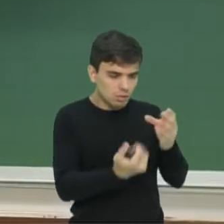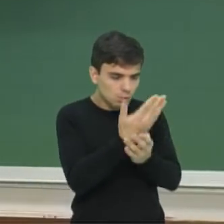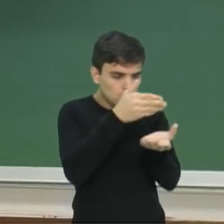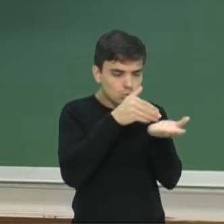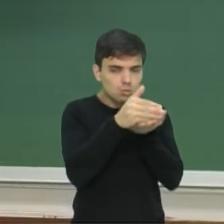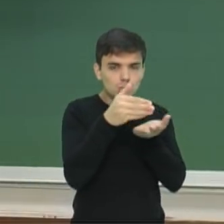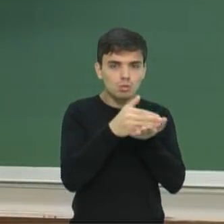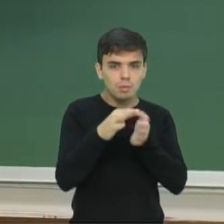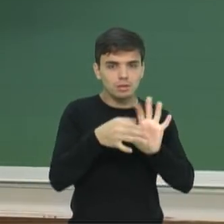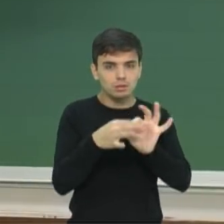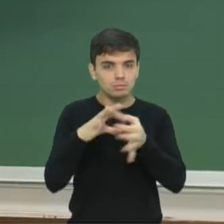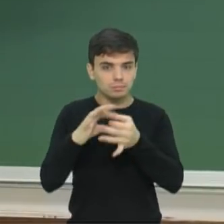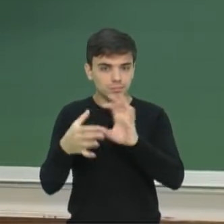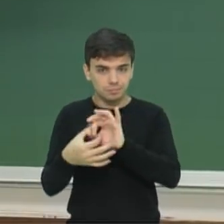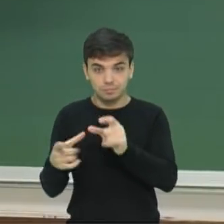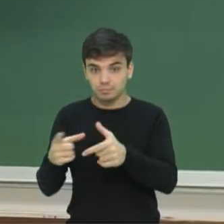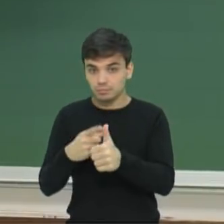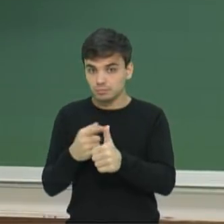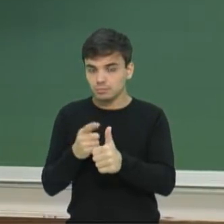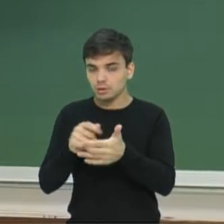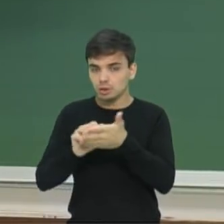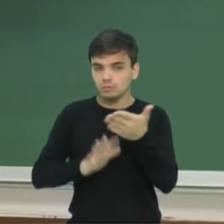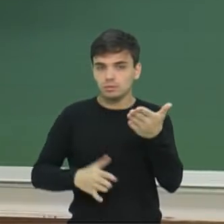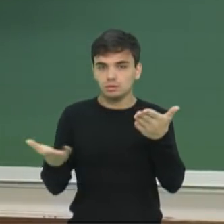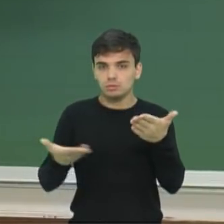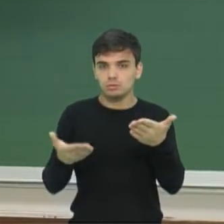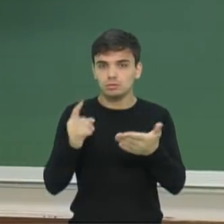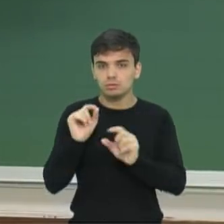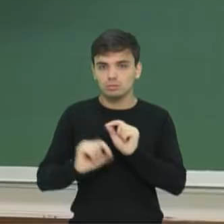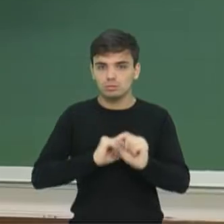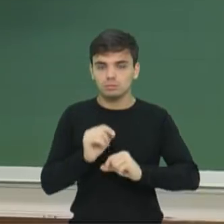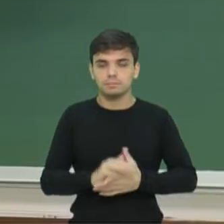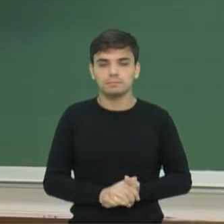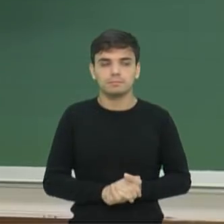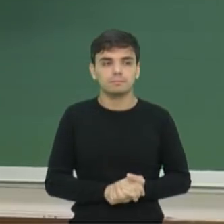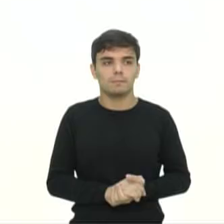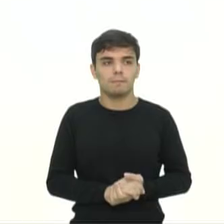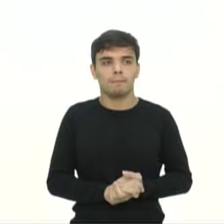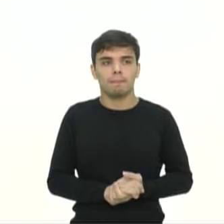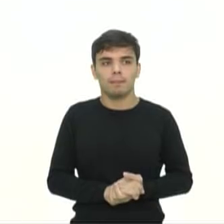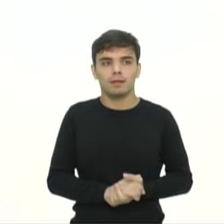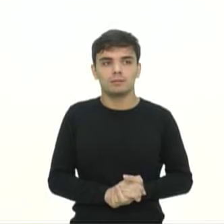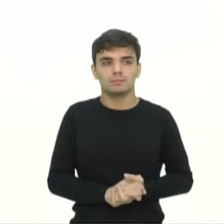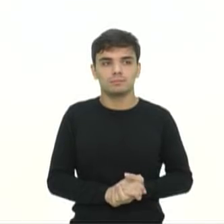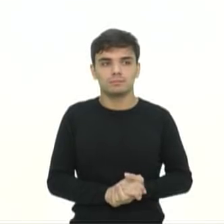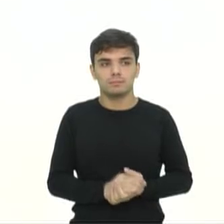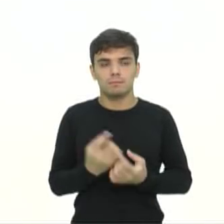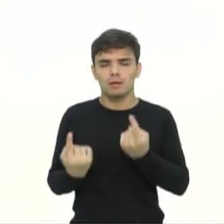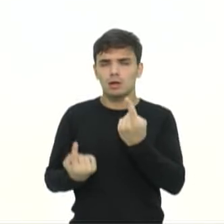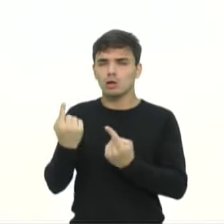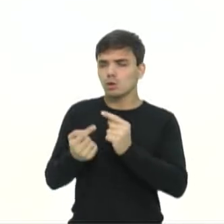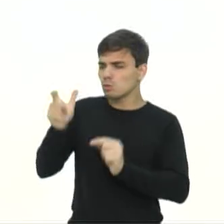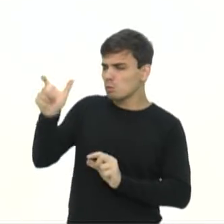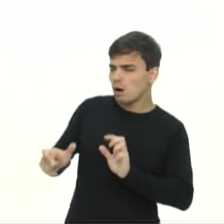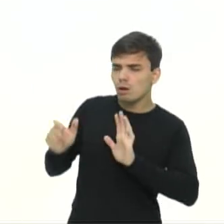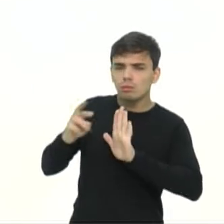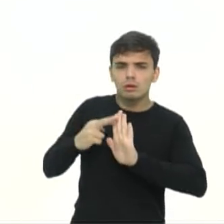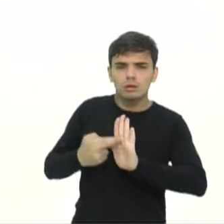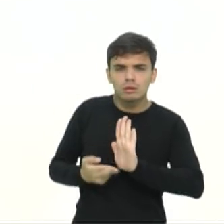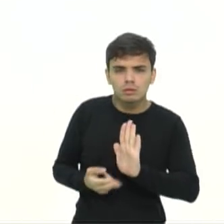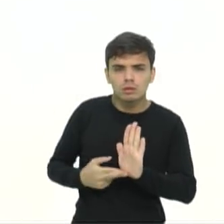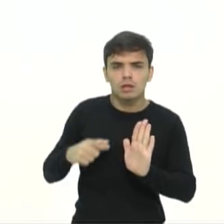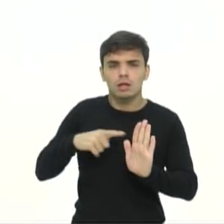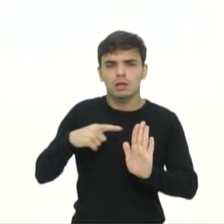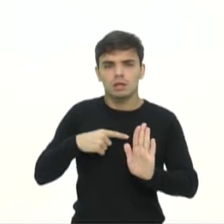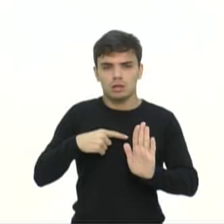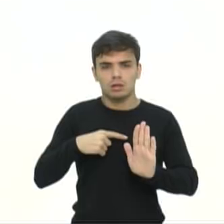nas Olimpíadas. Temos a nossa primeira atividade da aula de hoje, o nosso quiz, bem tranquilo, que fala o quê? Quais entidades regulamentam o